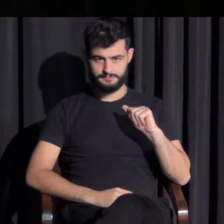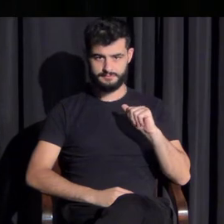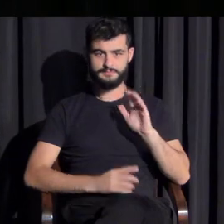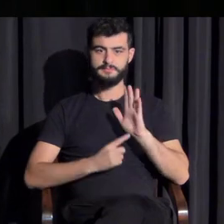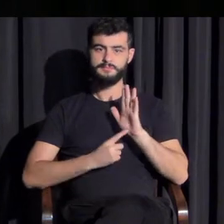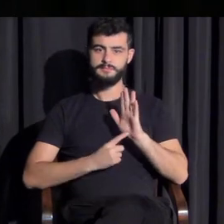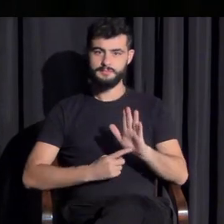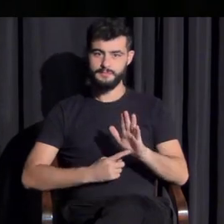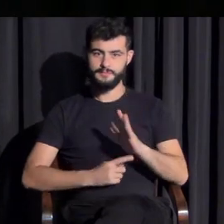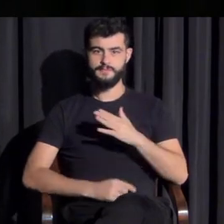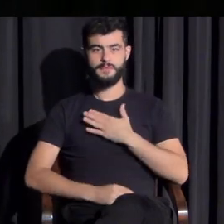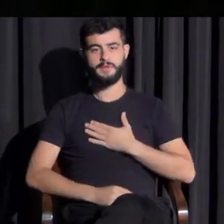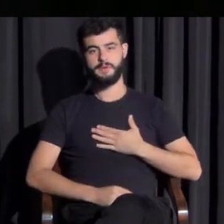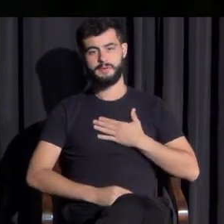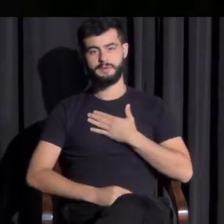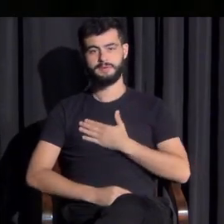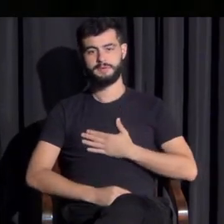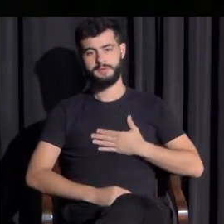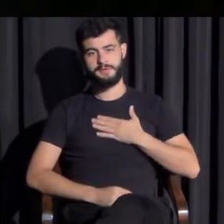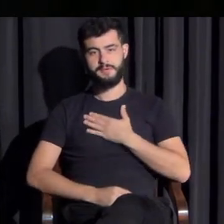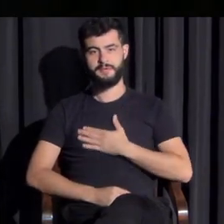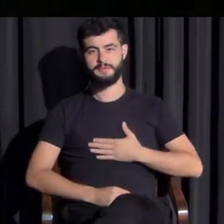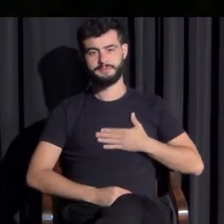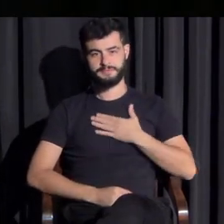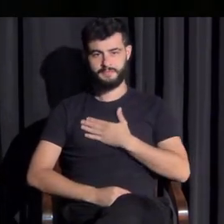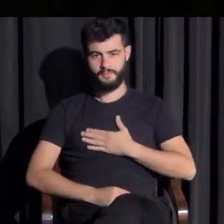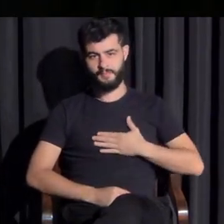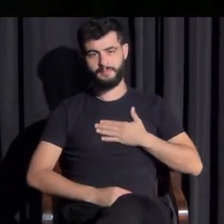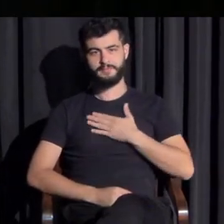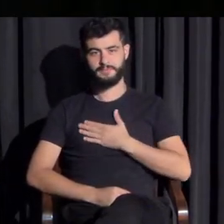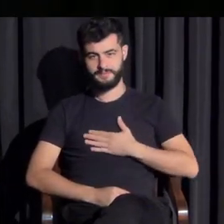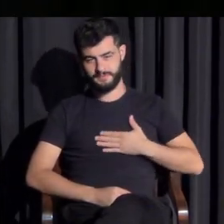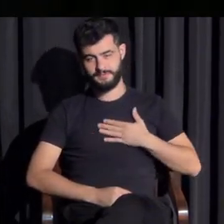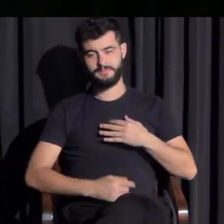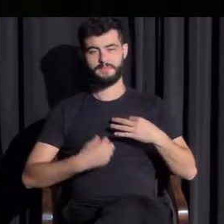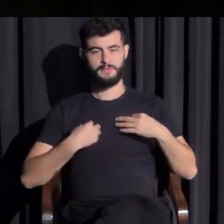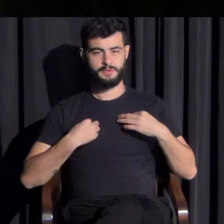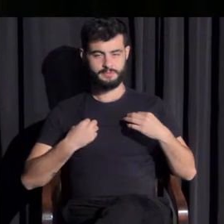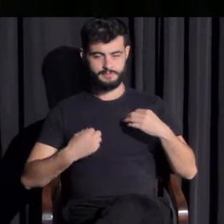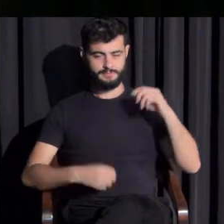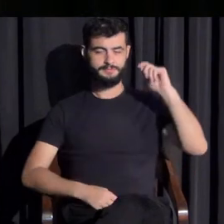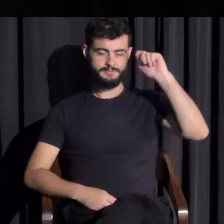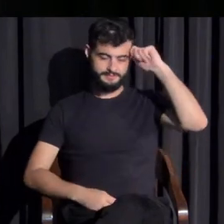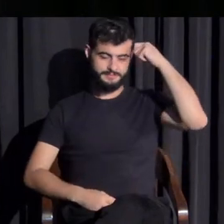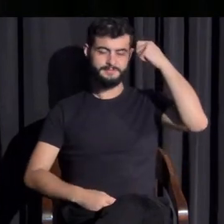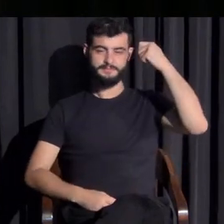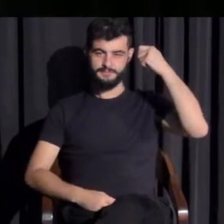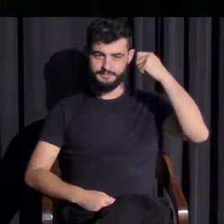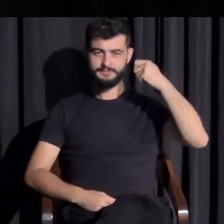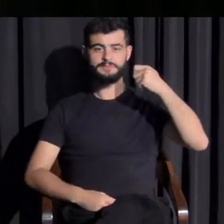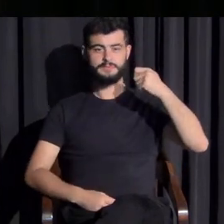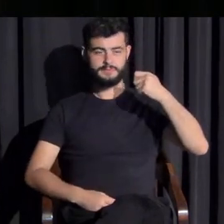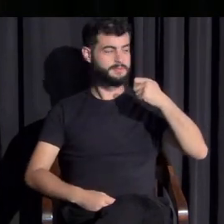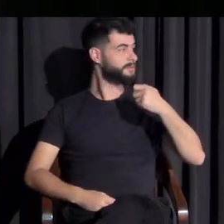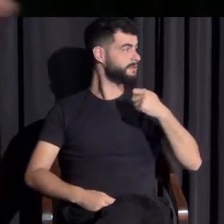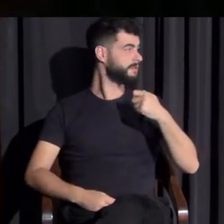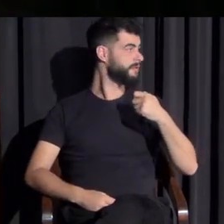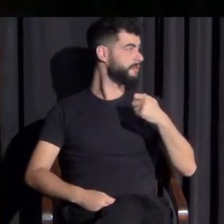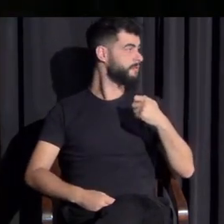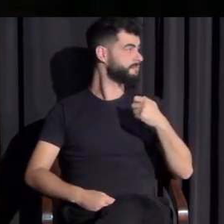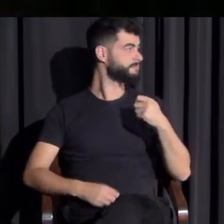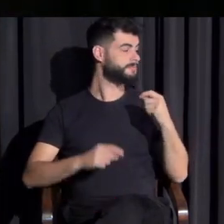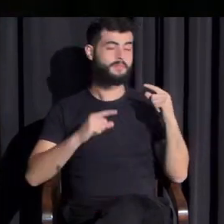Que mais? Eu estou com uma roupa preta, uma saia preta, uma blusa preta, que, sem combinar com meu